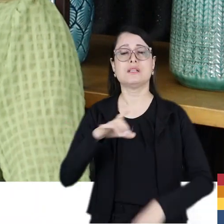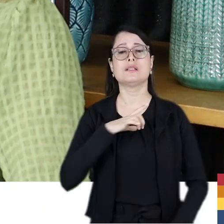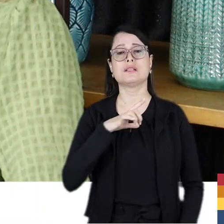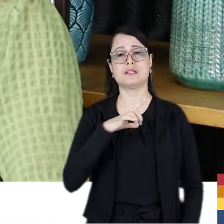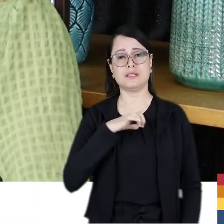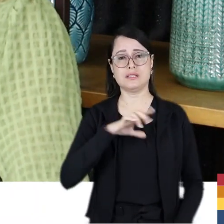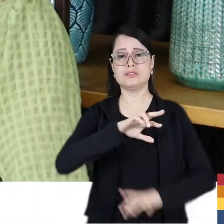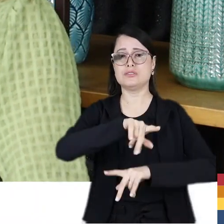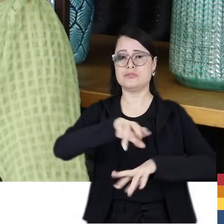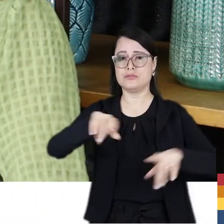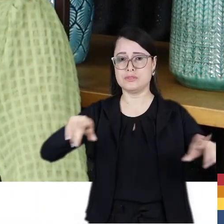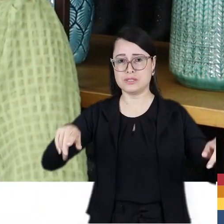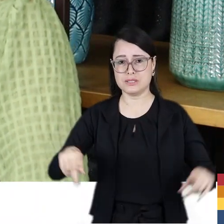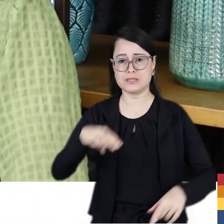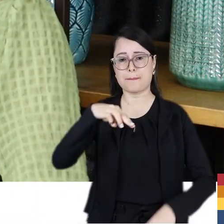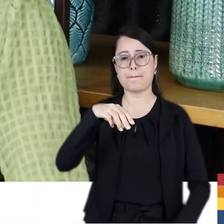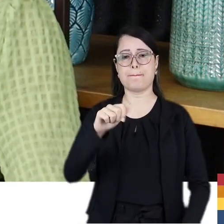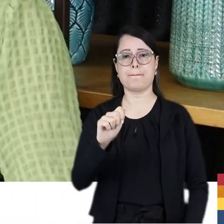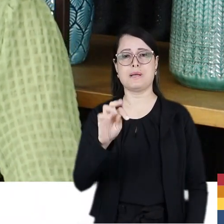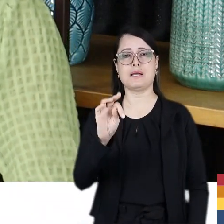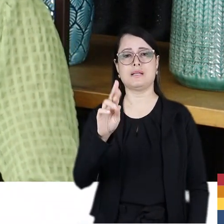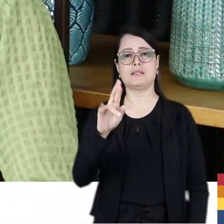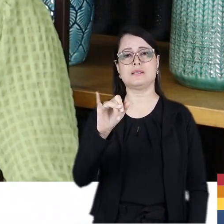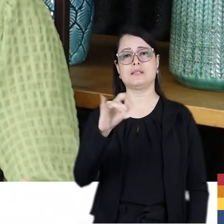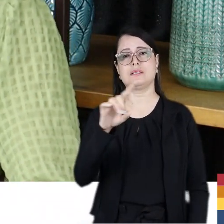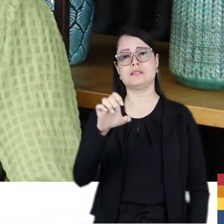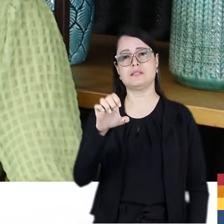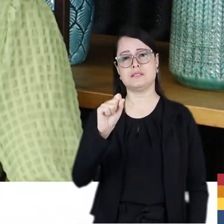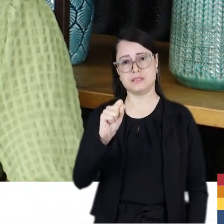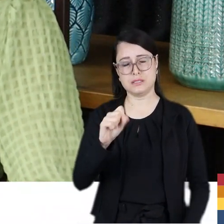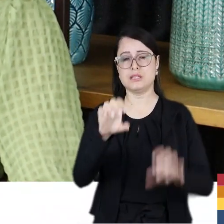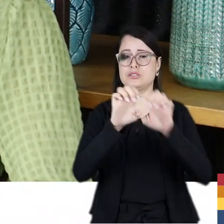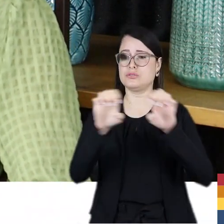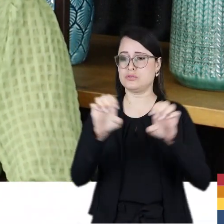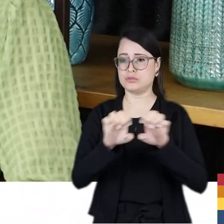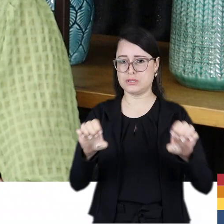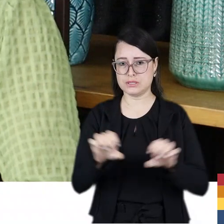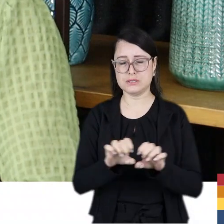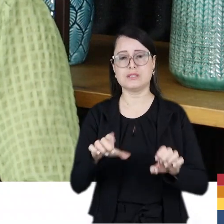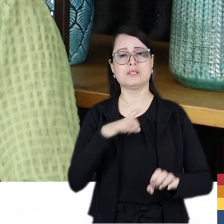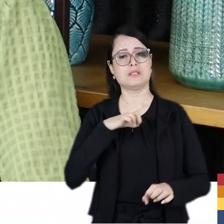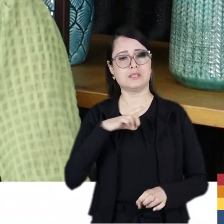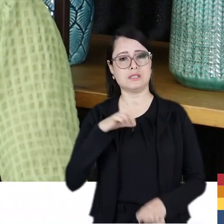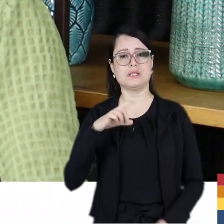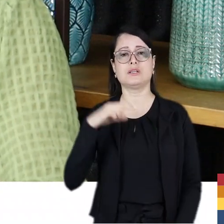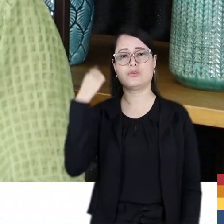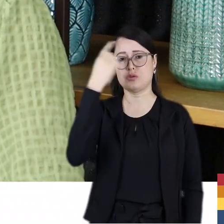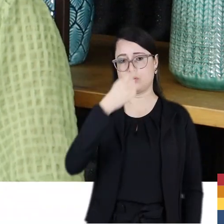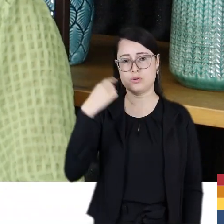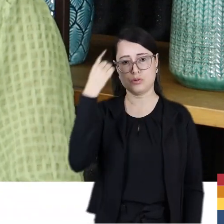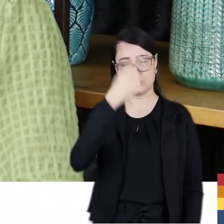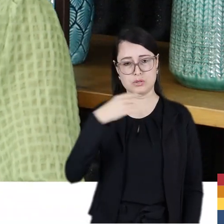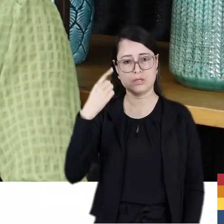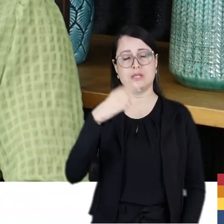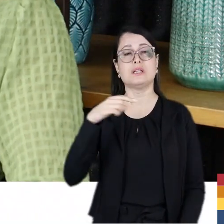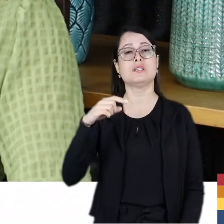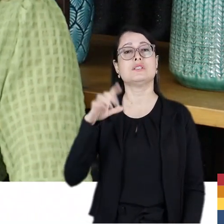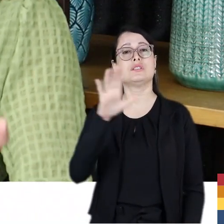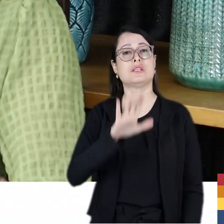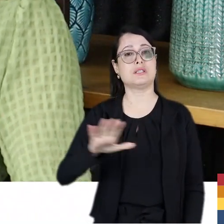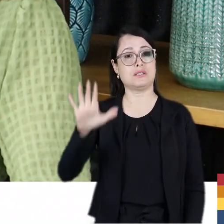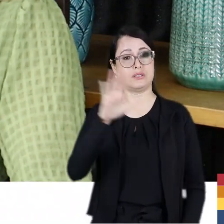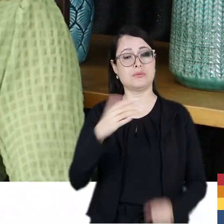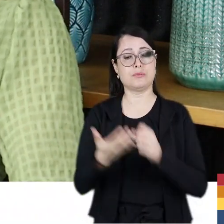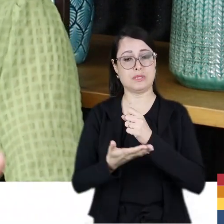matrizes curriculares, né? Uma estruturação prevista com carga horária para a formação geral básica, né? E para a parte